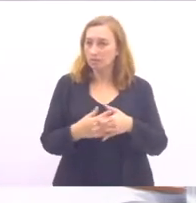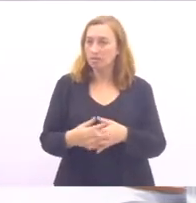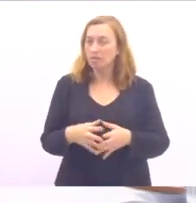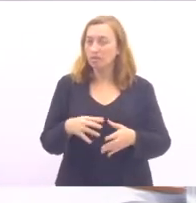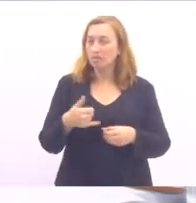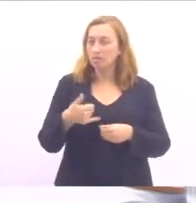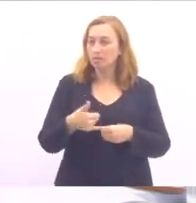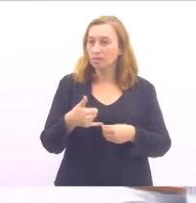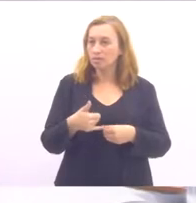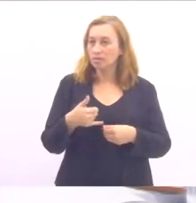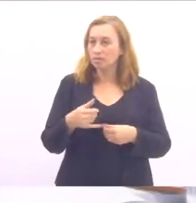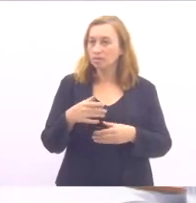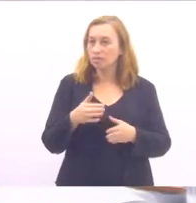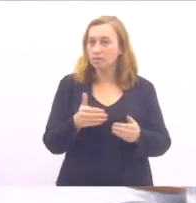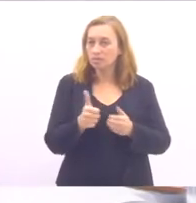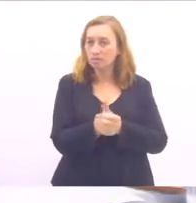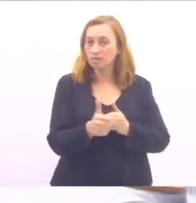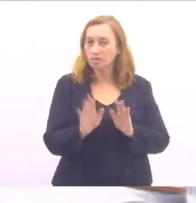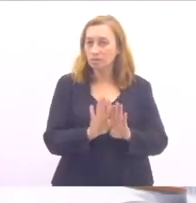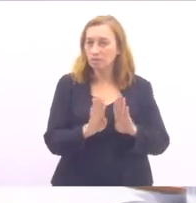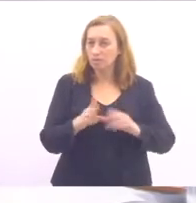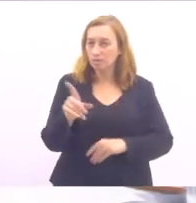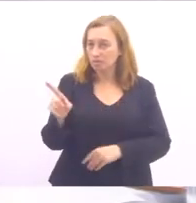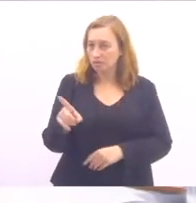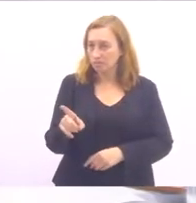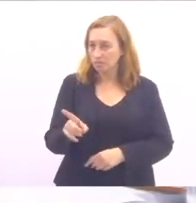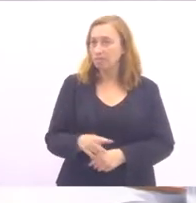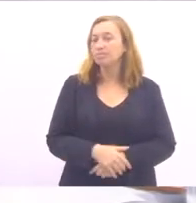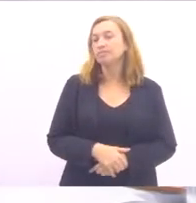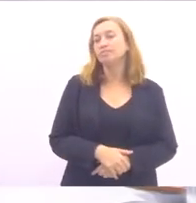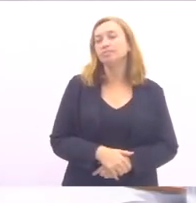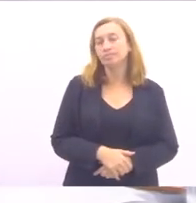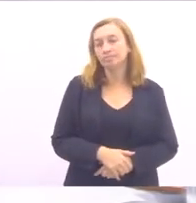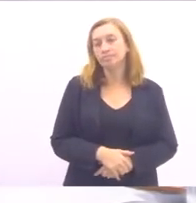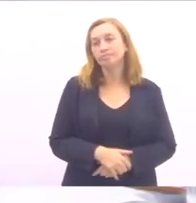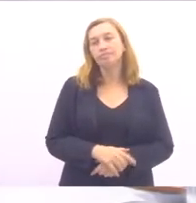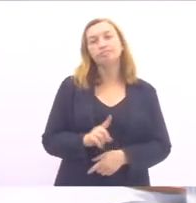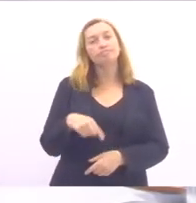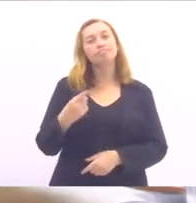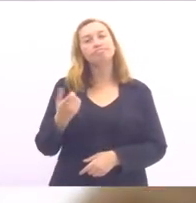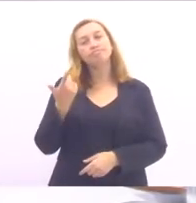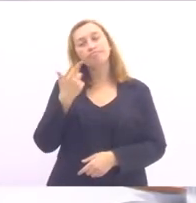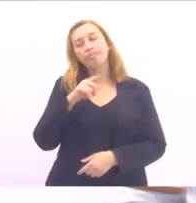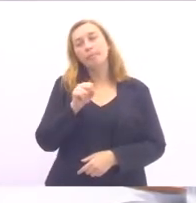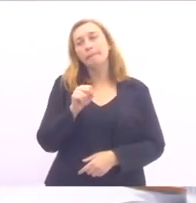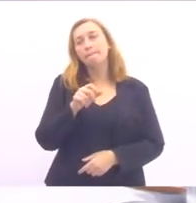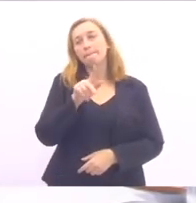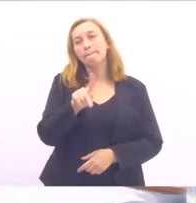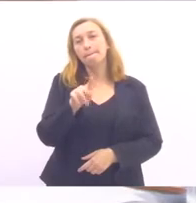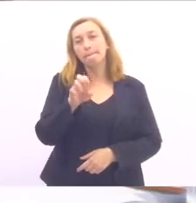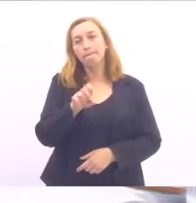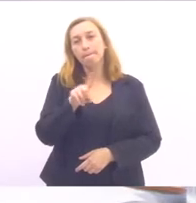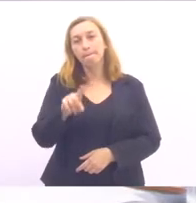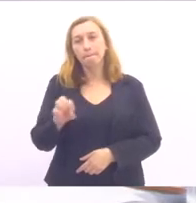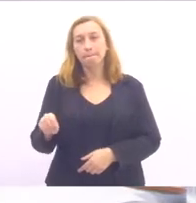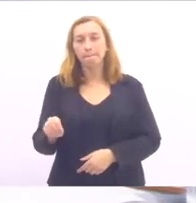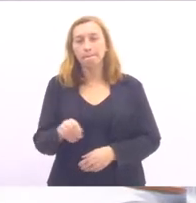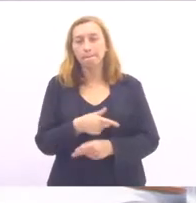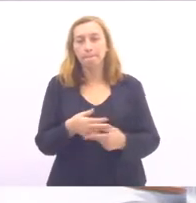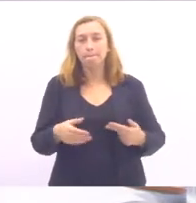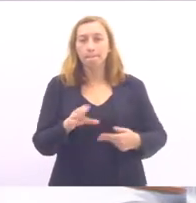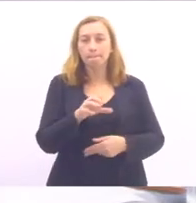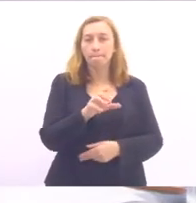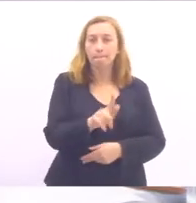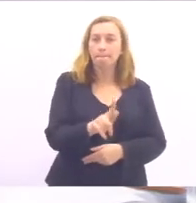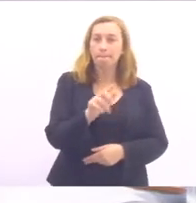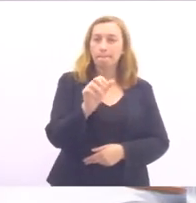combustível para botar na porta. Você. Foi a tua Kombi. Depois a gente conseguiu, foi até com pesão. Um monte de galões para